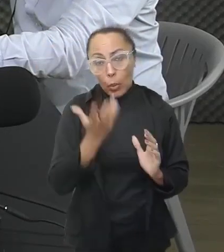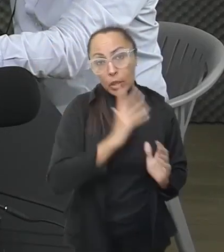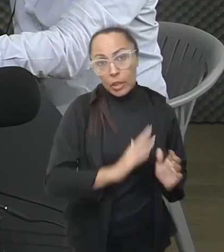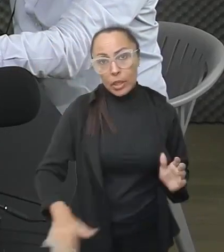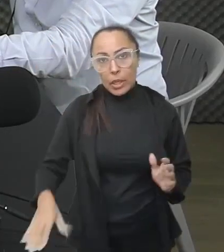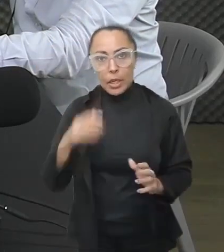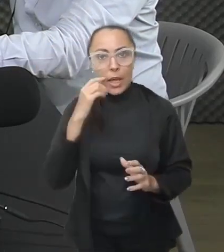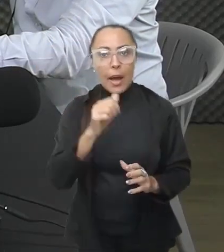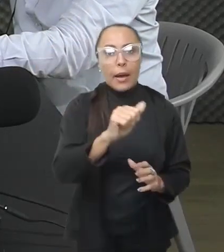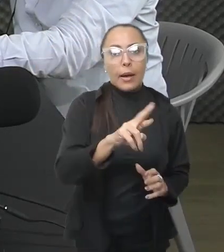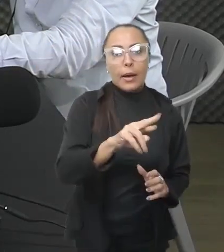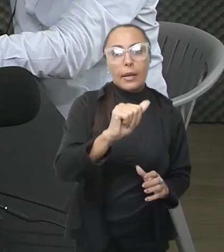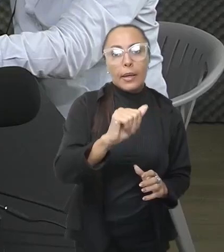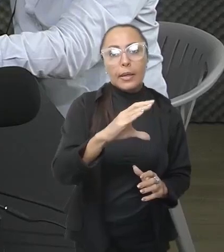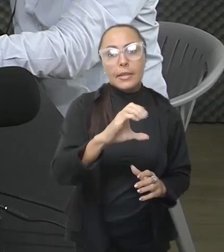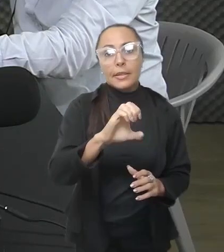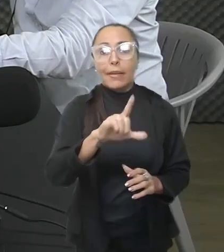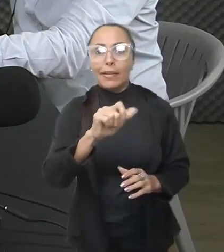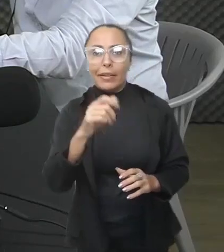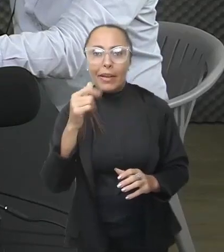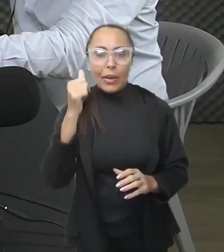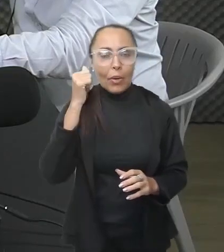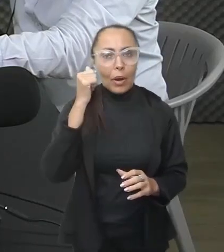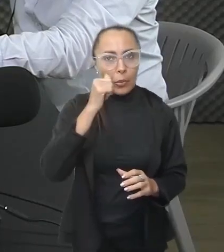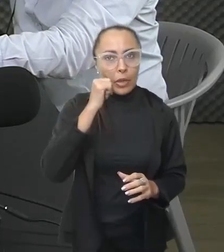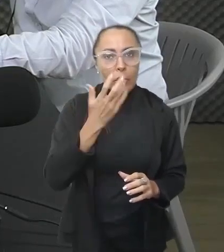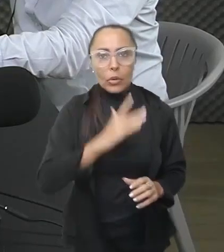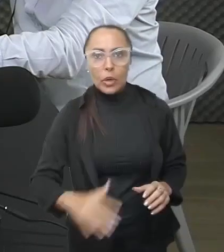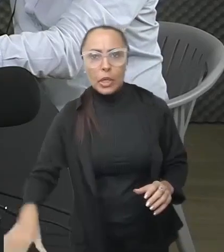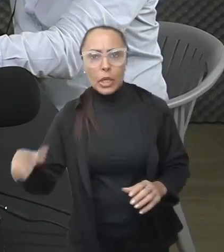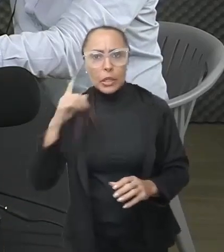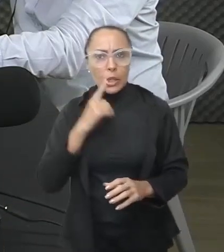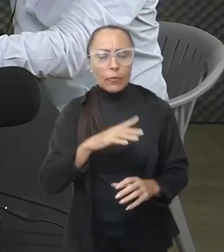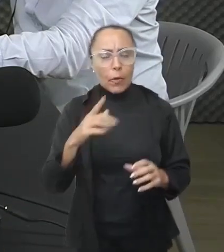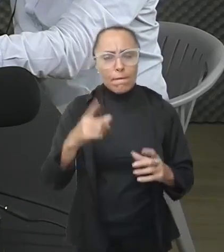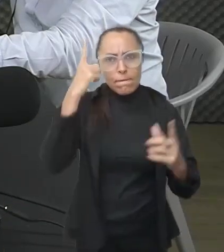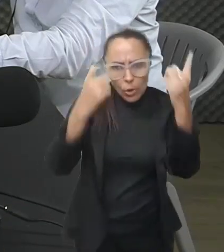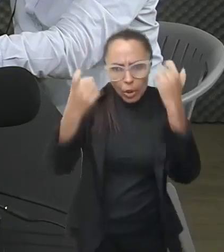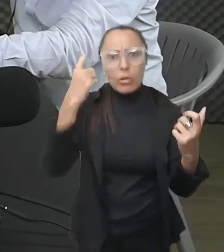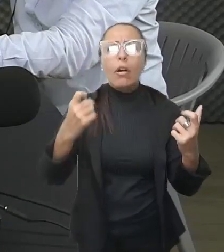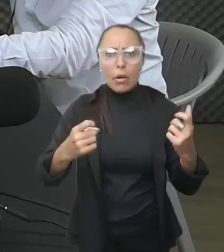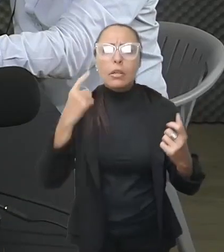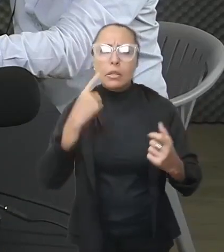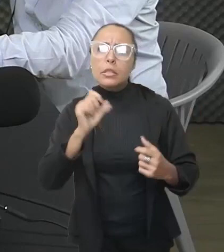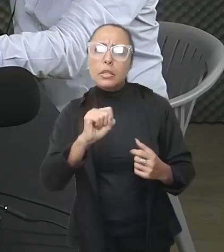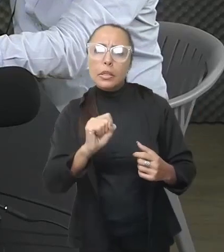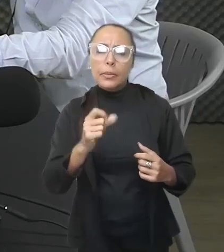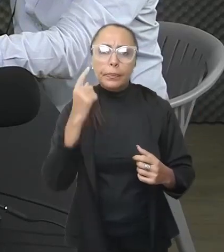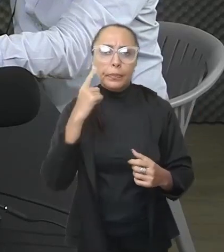chamada Araceli, uma menina, né, que foi brutalmente violentada e foi